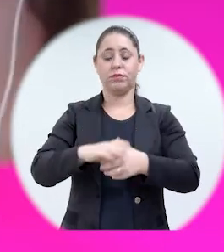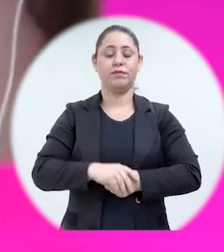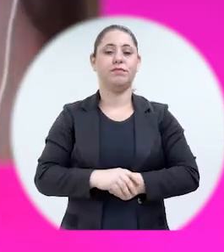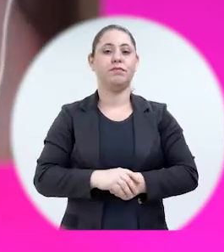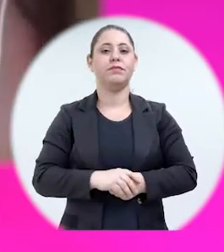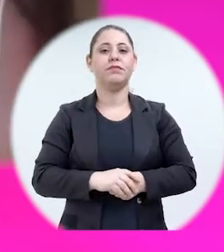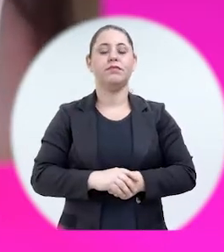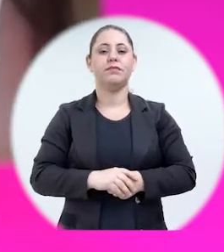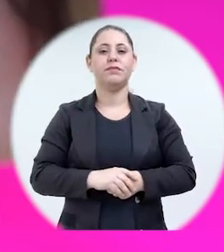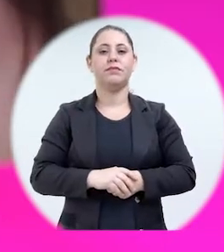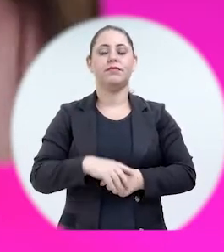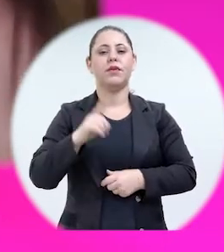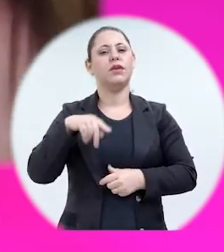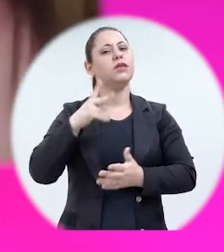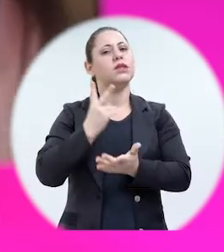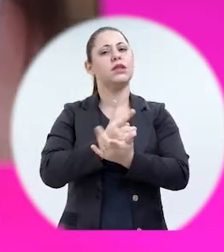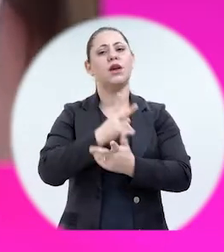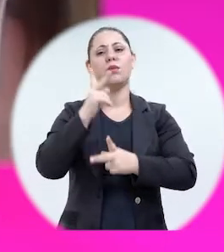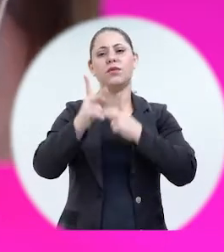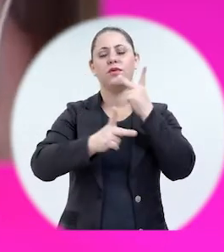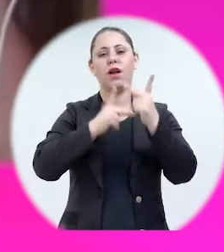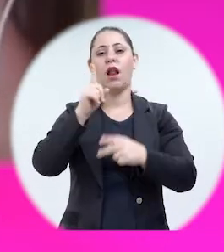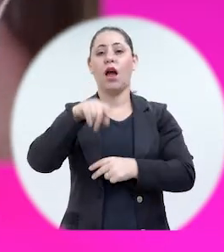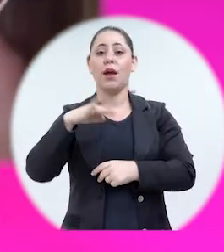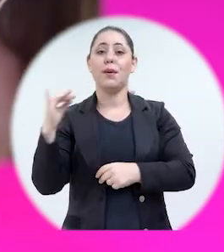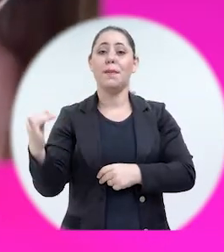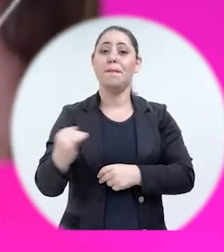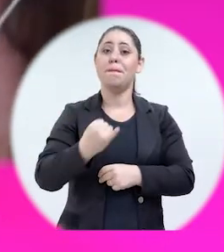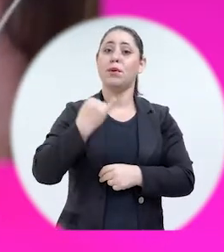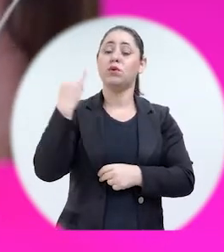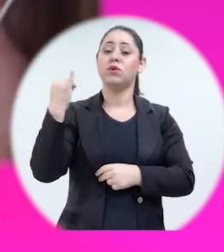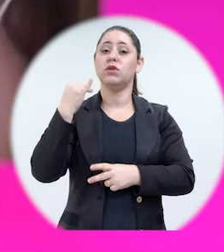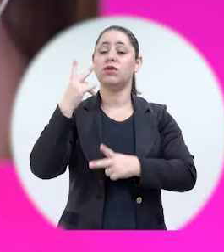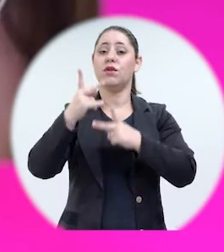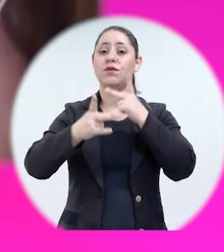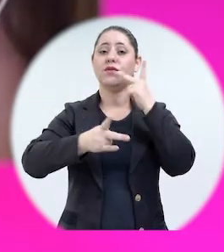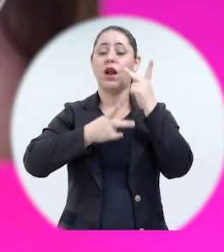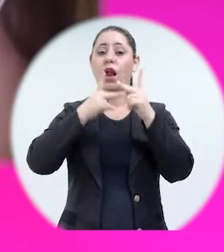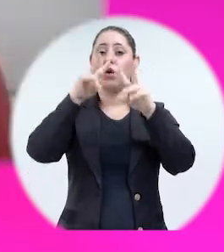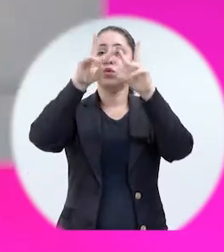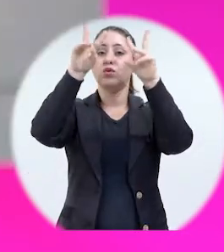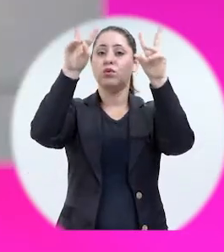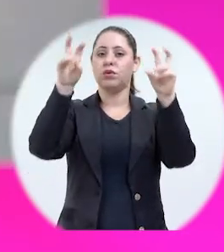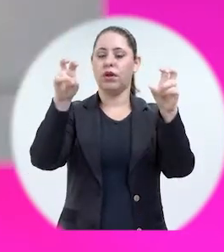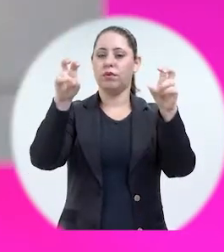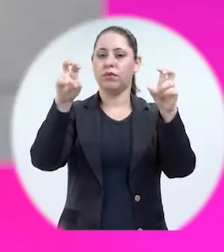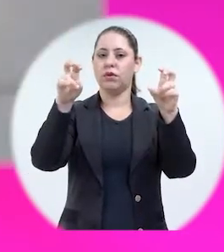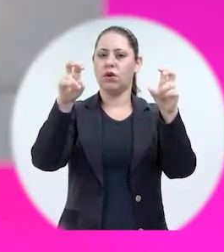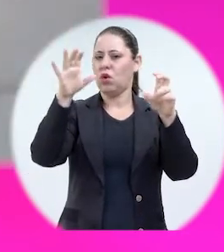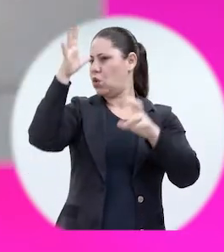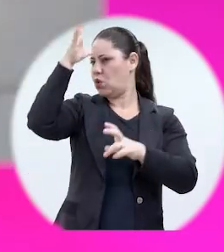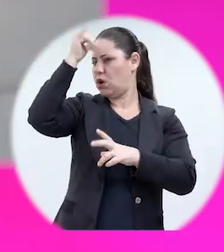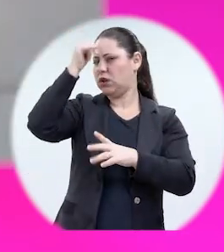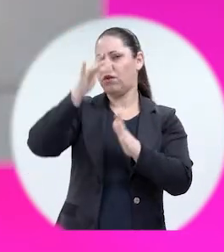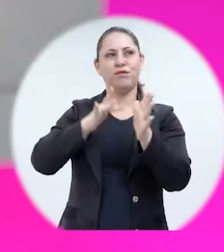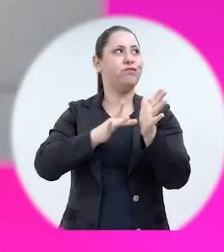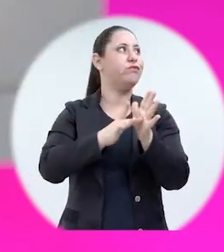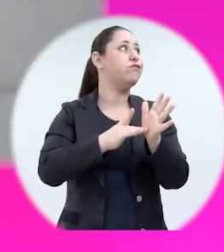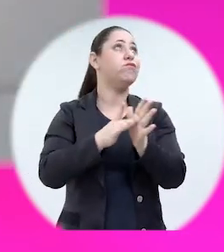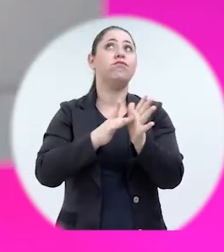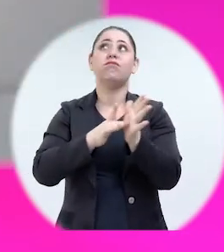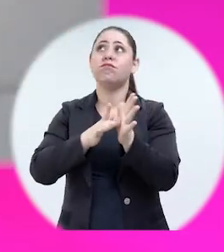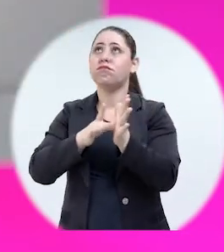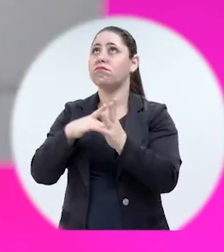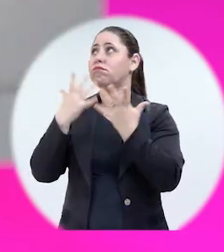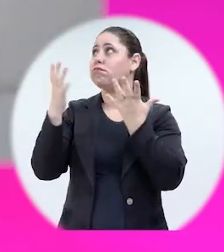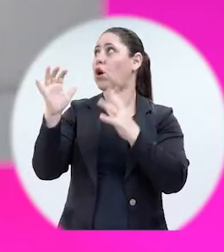respondendo. Uhum. Eu sempre falo, é muito importante falar sobre o assunto, não adianta fingir